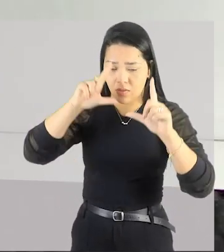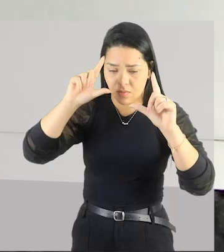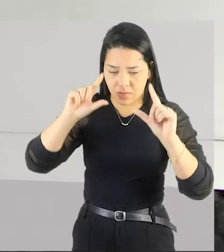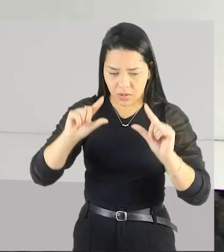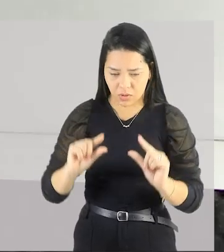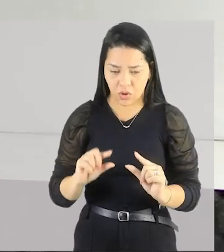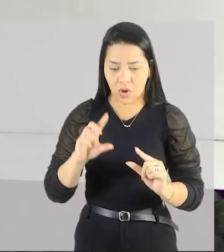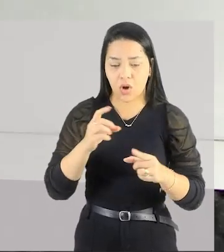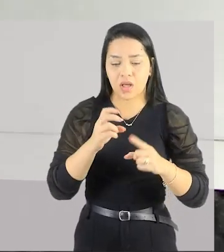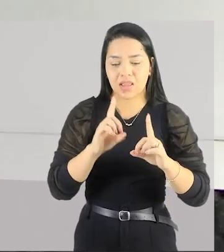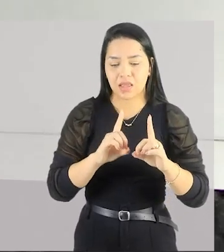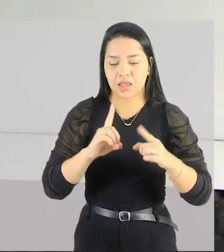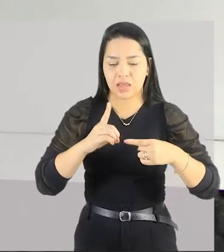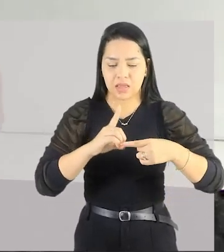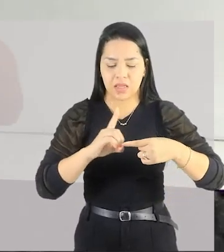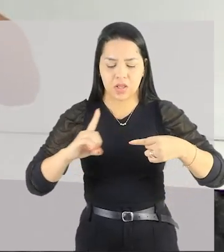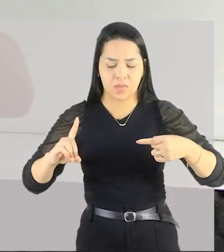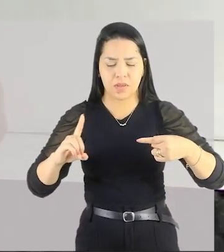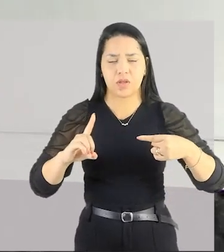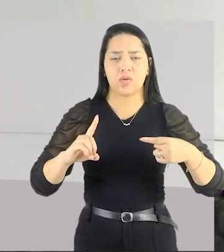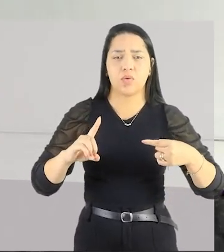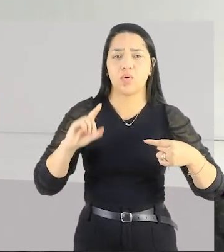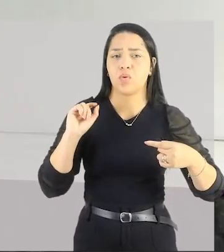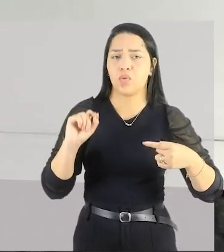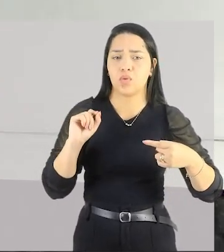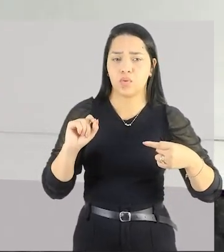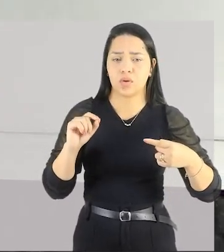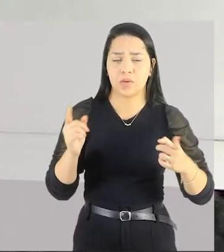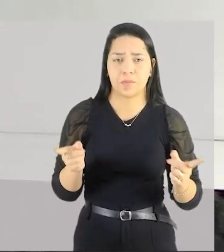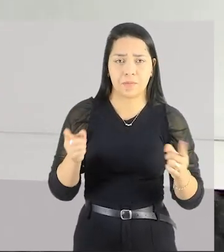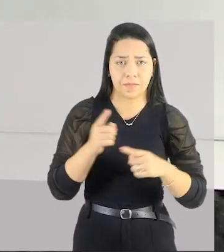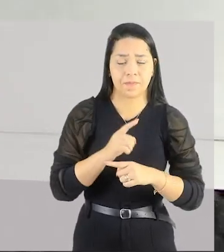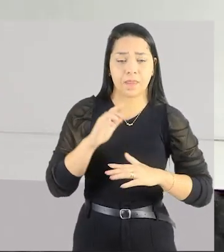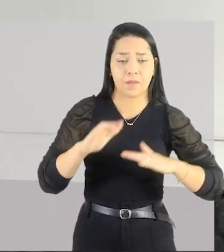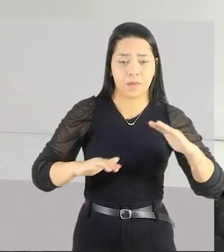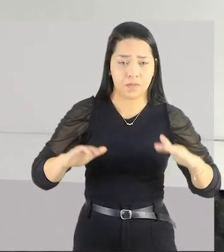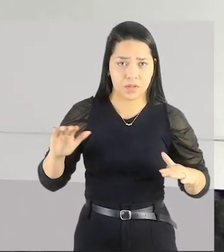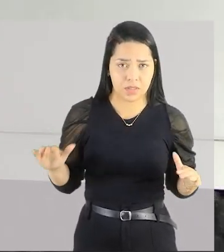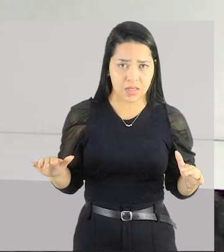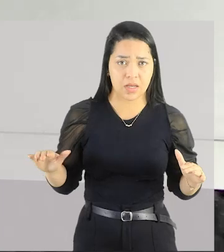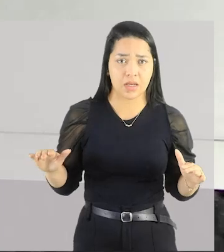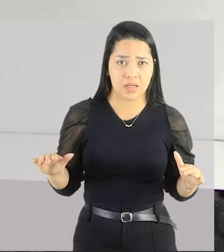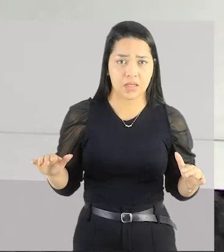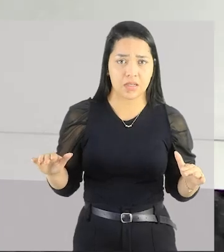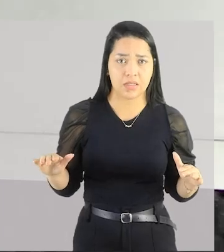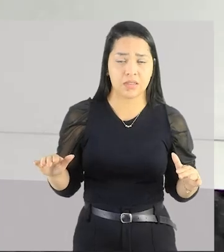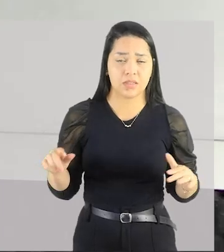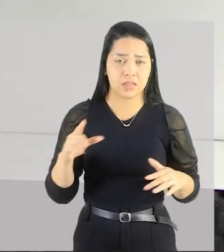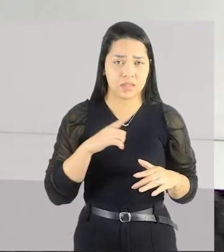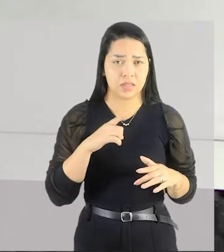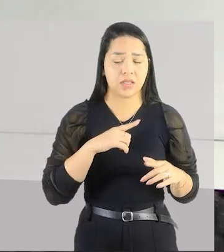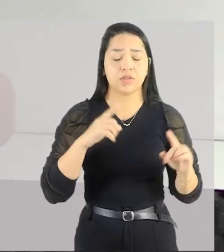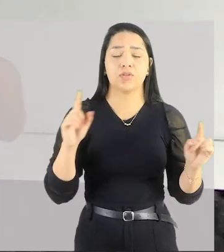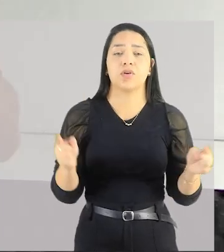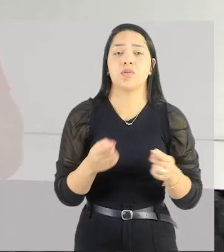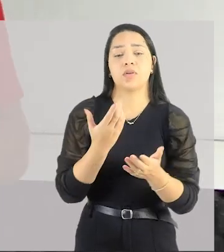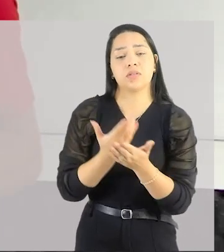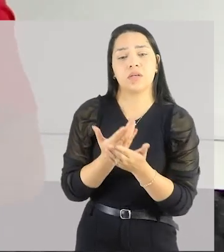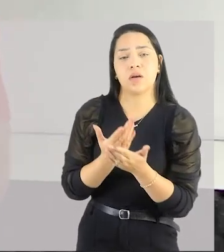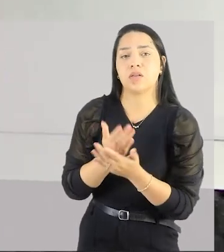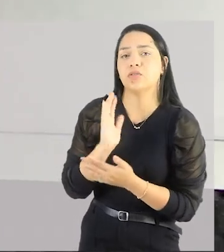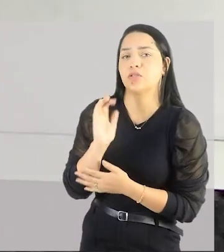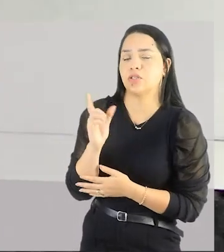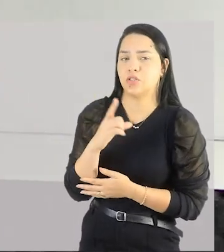menor denominador. É como se fosse, turma, grandezas inversamente proporcionais, tá? De acordo com as aulas que nós já